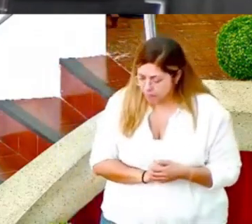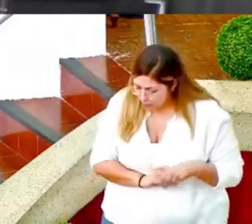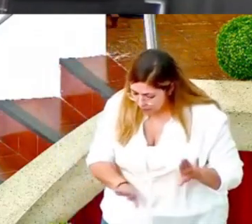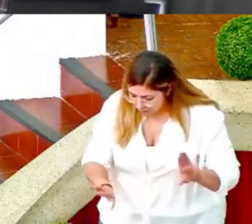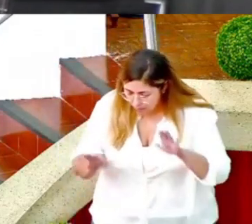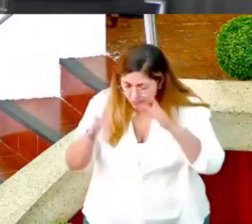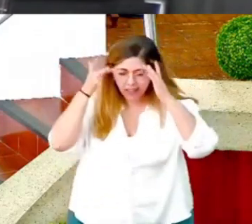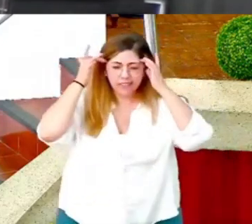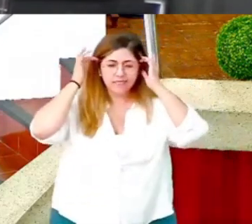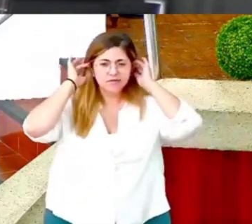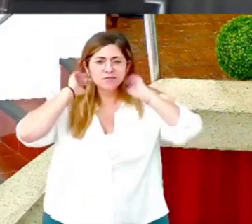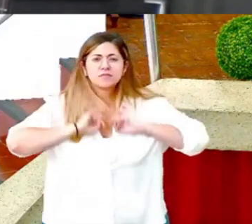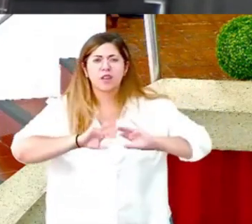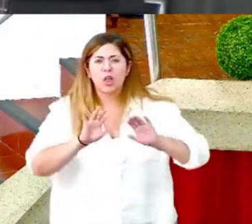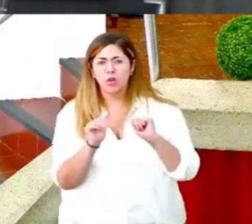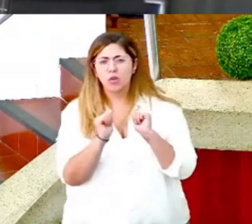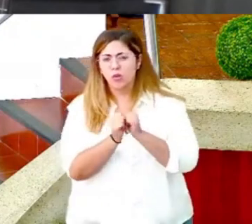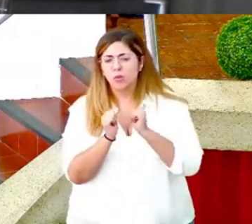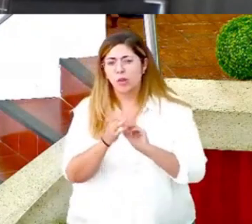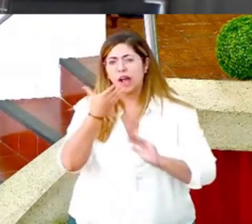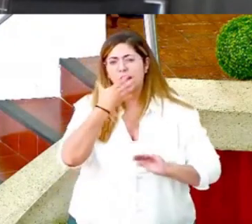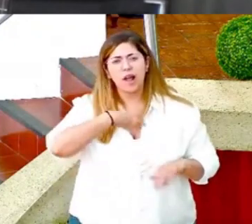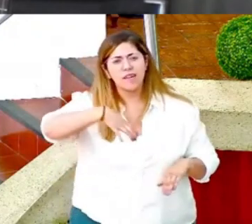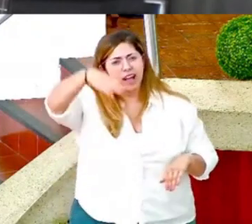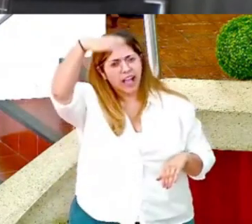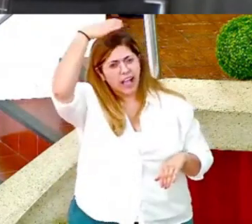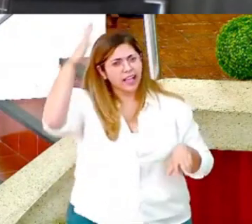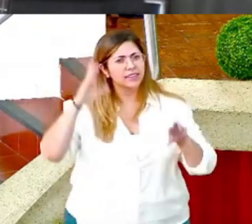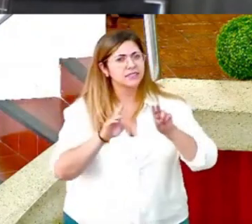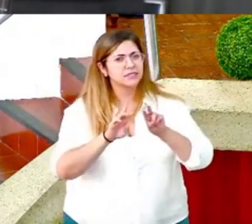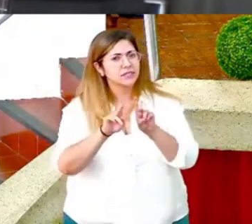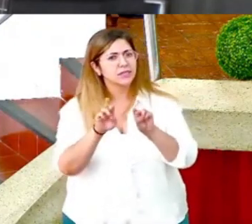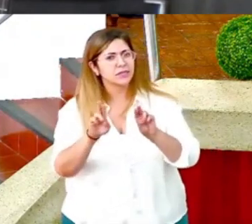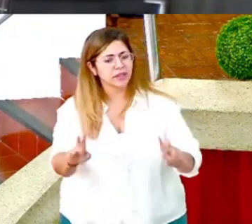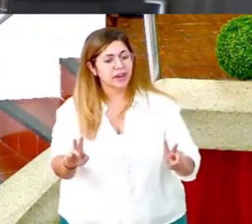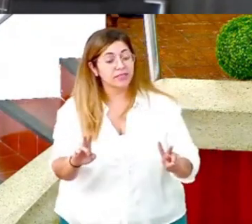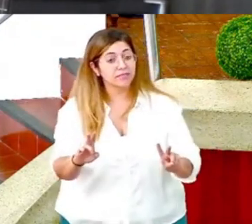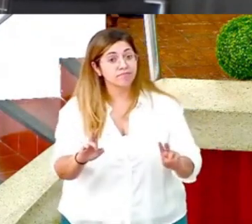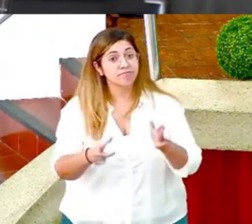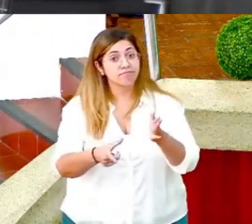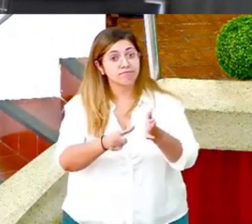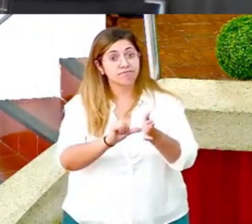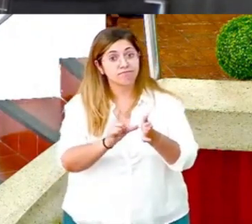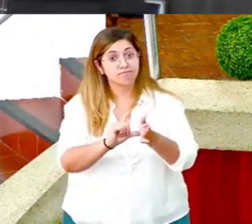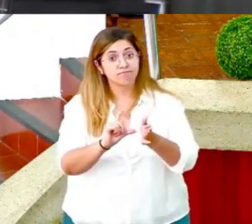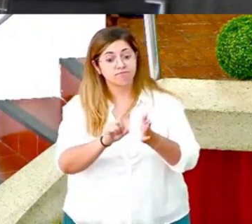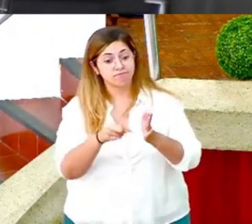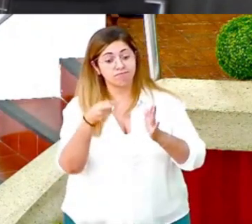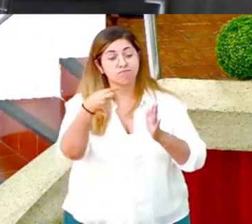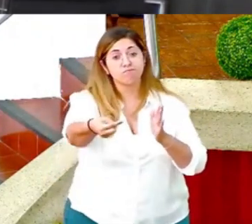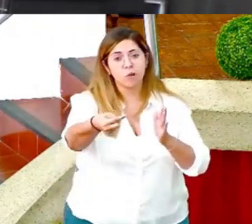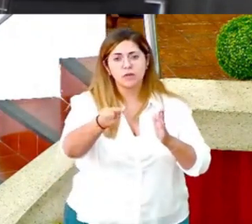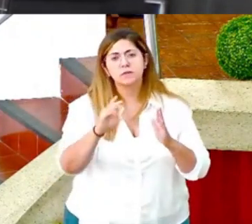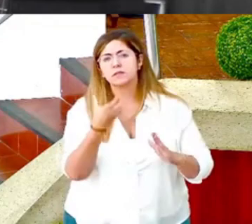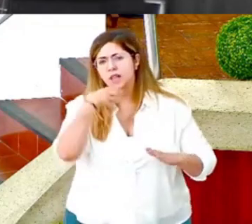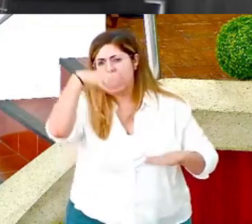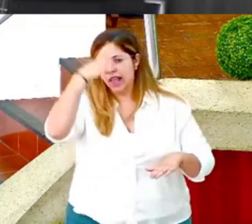rei que literalmente é muito diferente de todos os outros, principalmente da sua